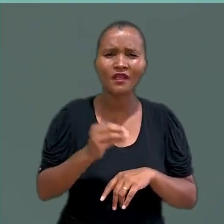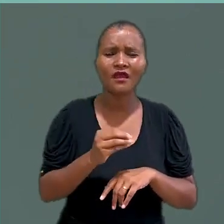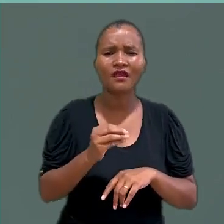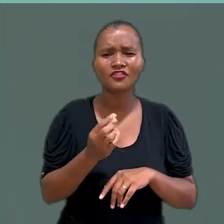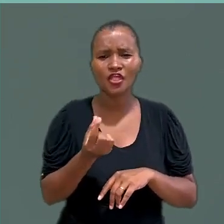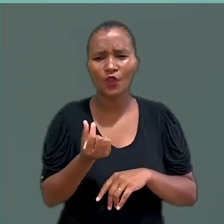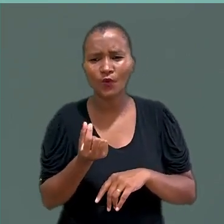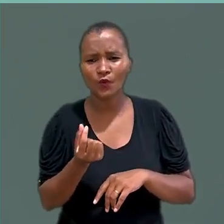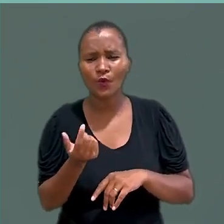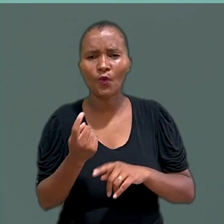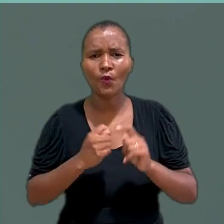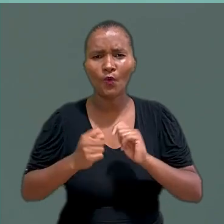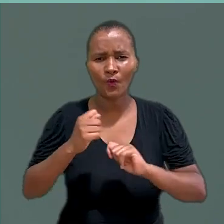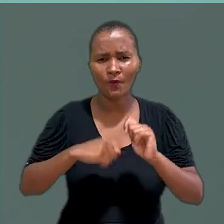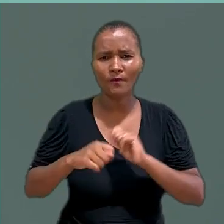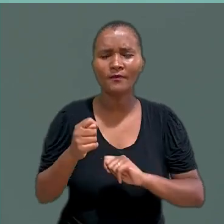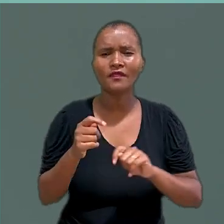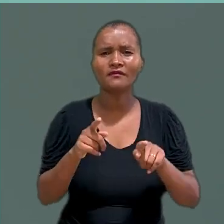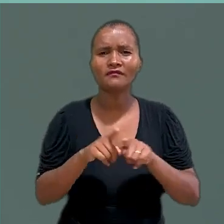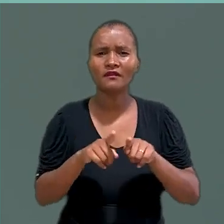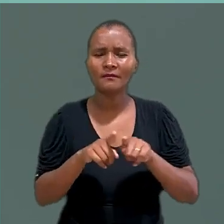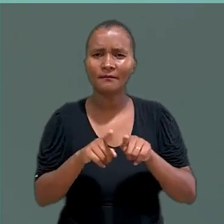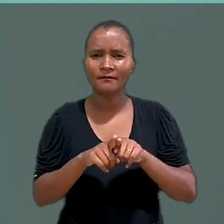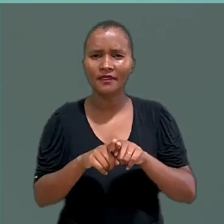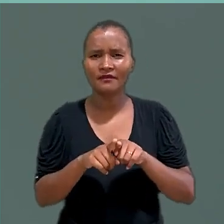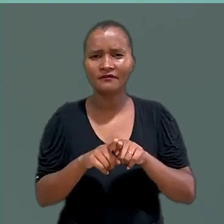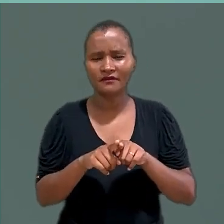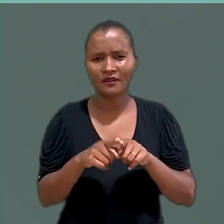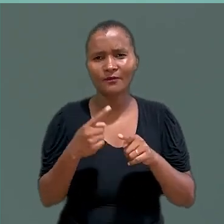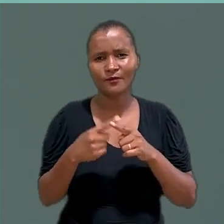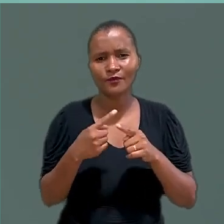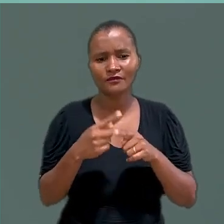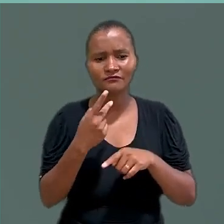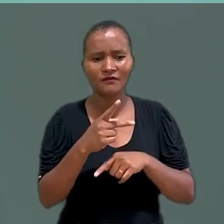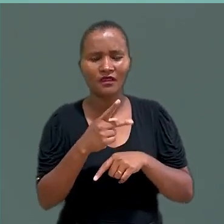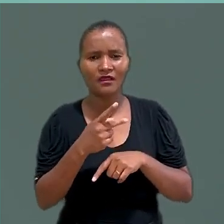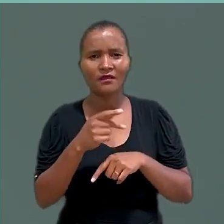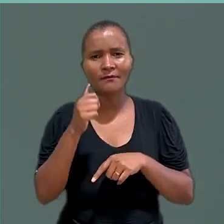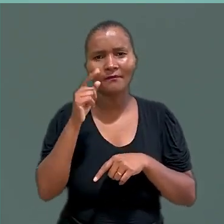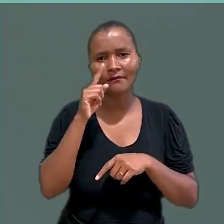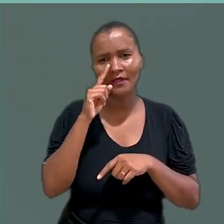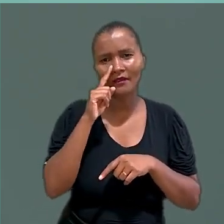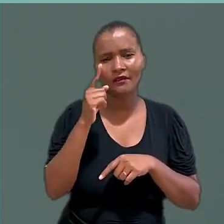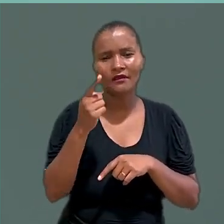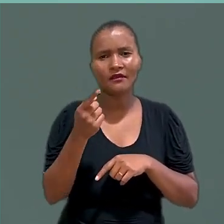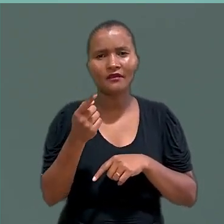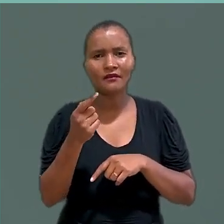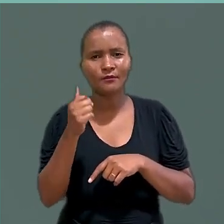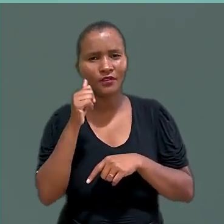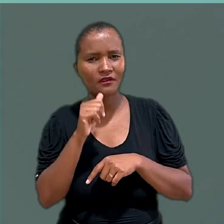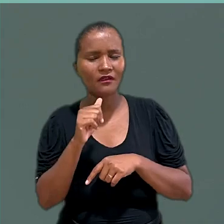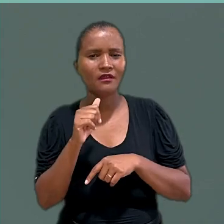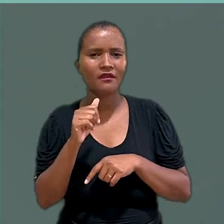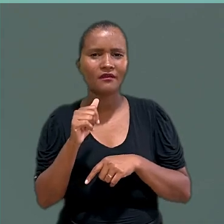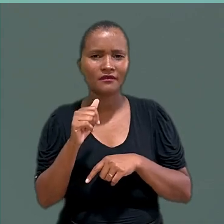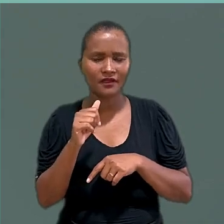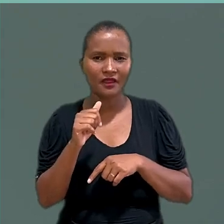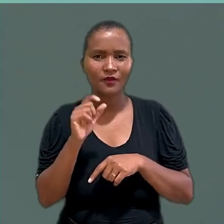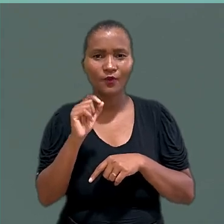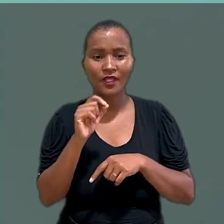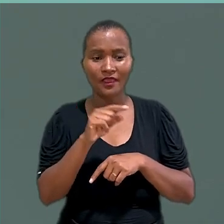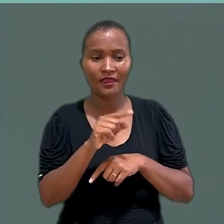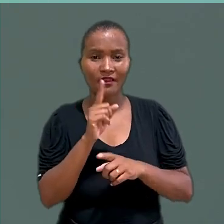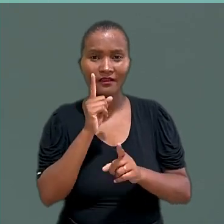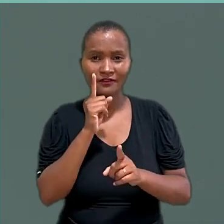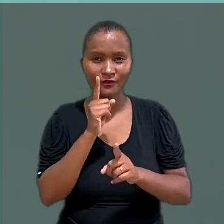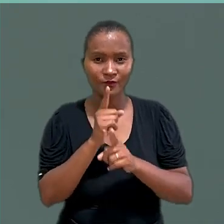vulnerabilidade econômica, vulnerabilidade pela condição dela, de gênero, de mãe.